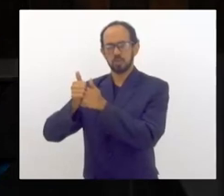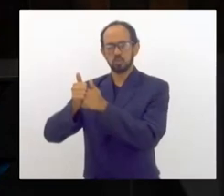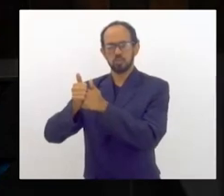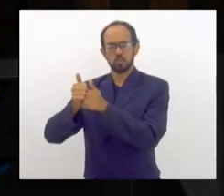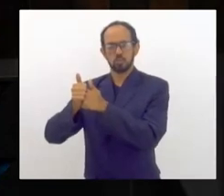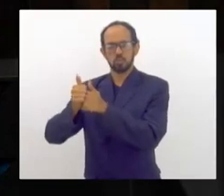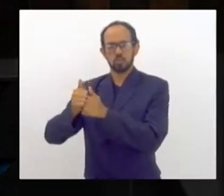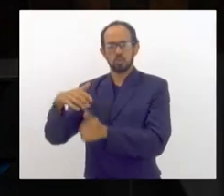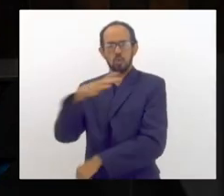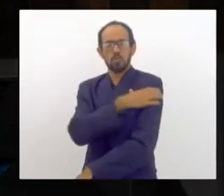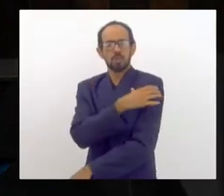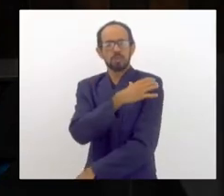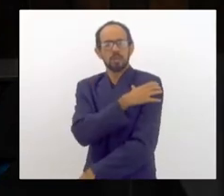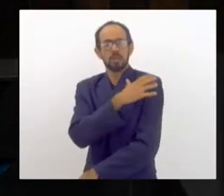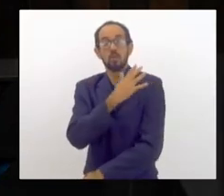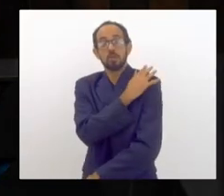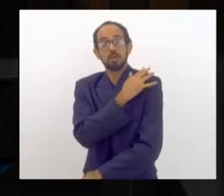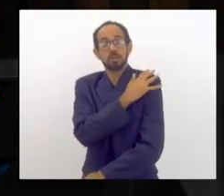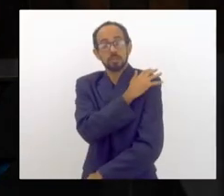Corpo de Bombeiros, coronel,